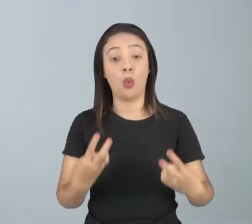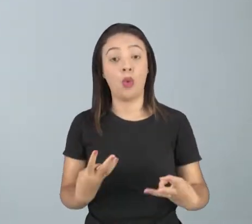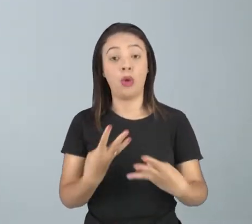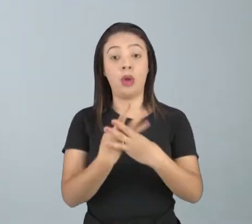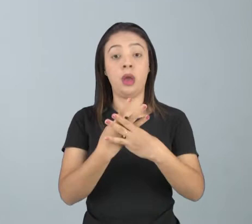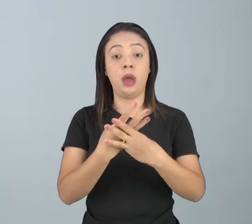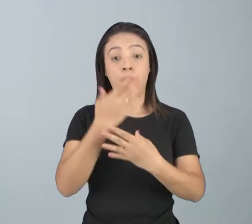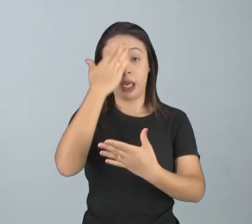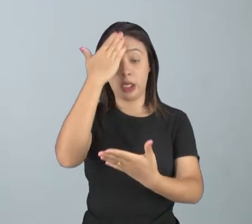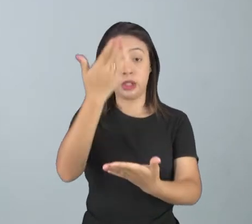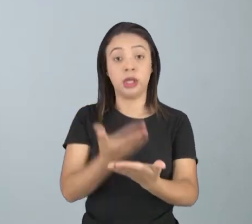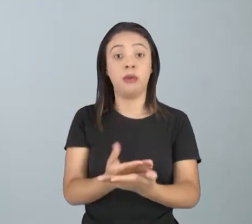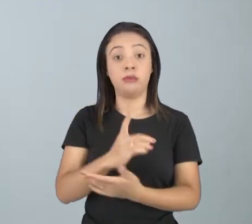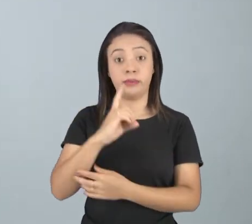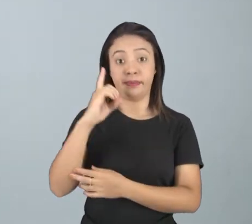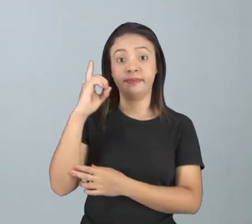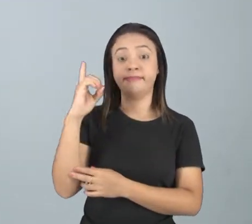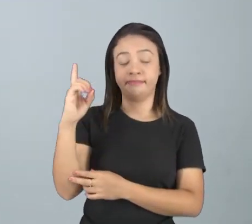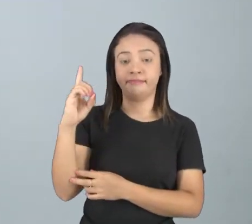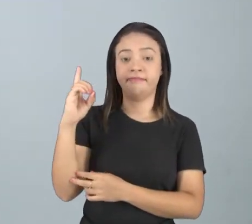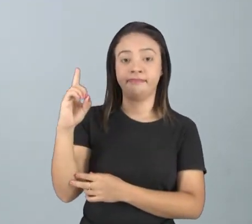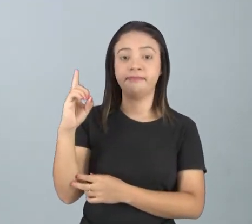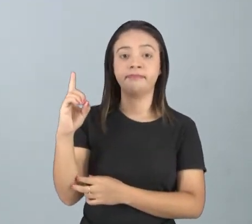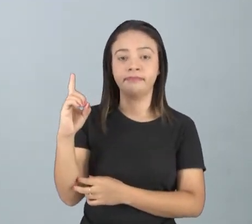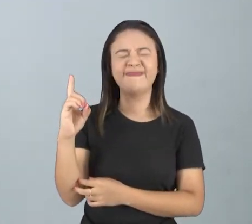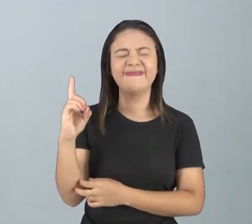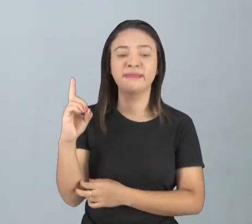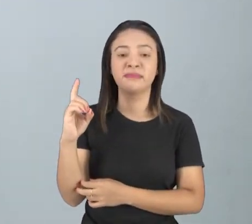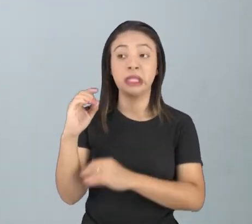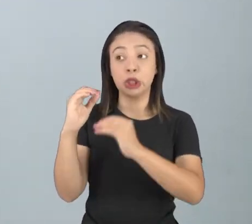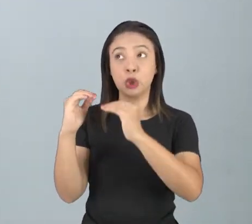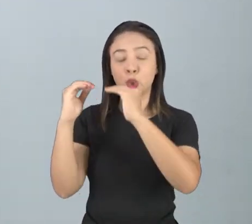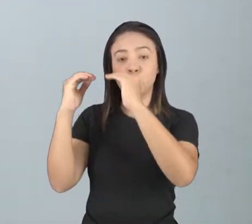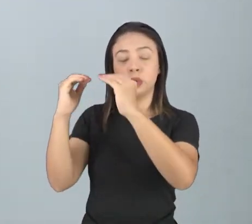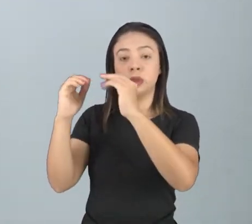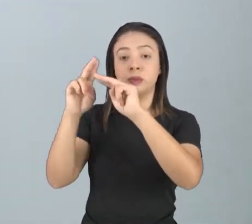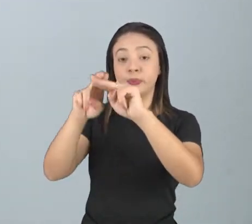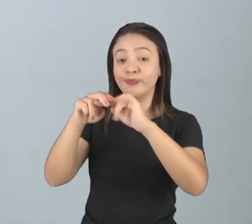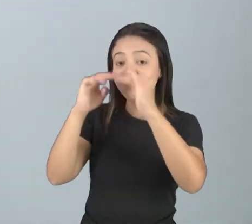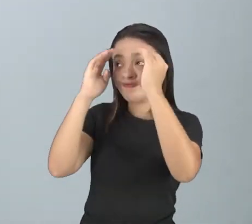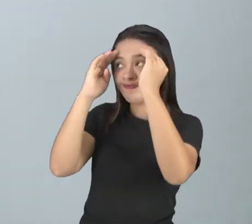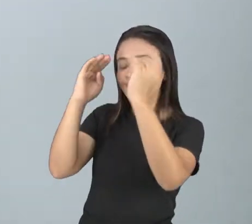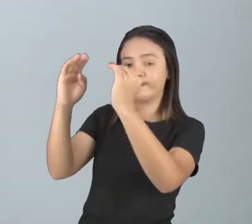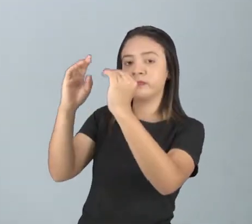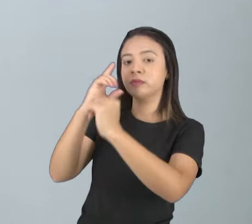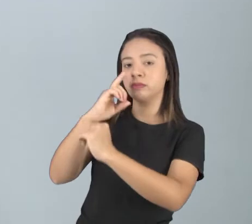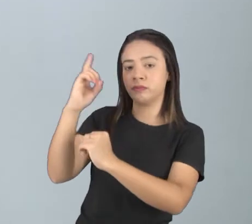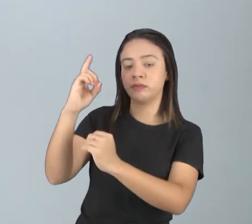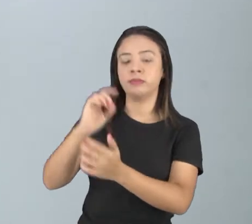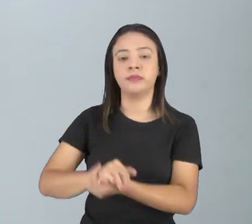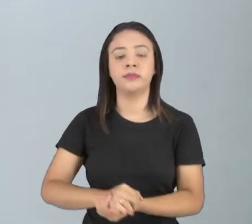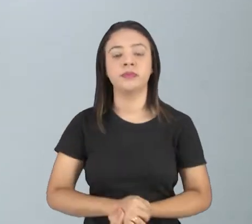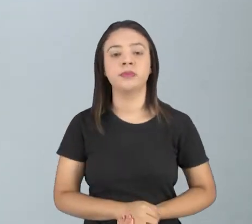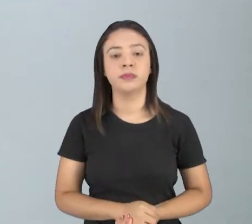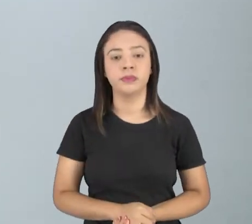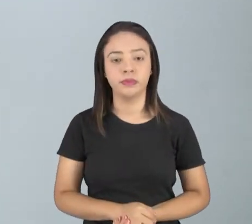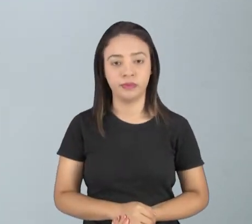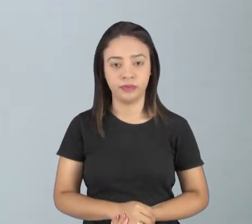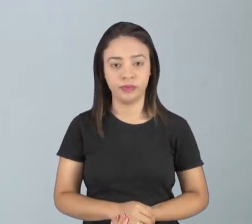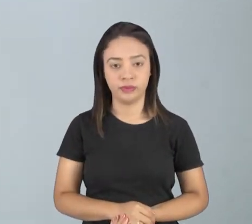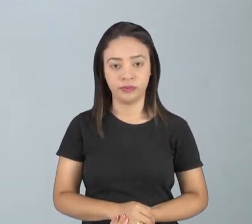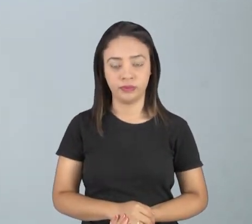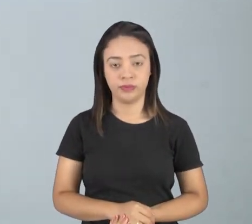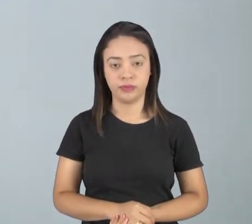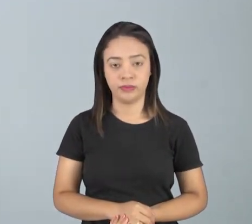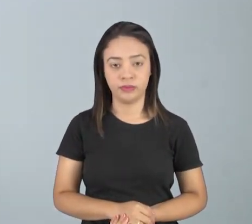eles acreditavam em Deus, para ele ser divino, e eles respeitavam Deus, tá bom? Então, nós vamos ter dois